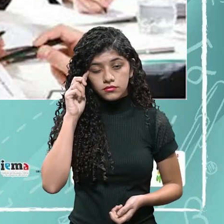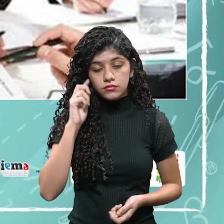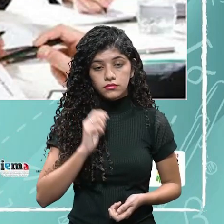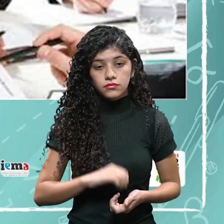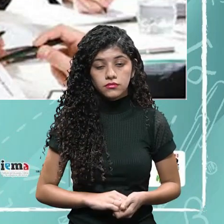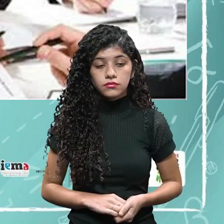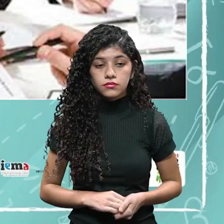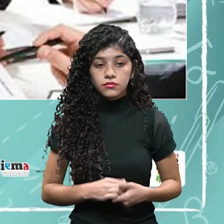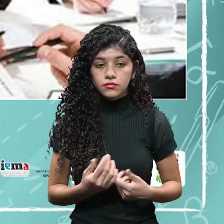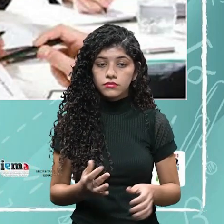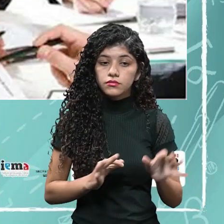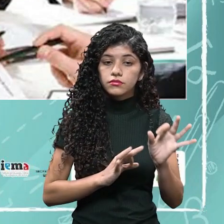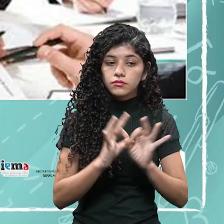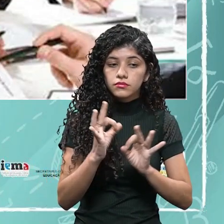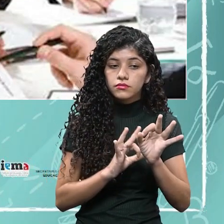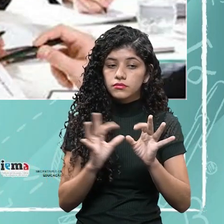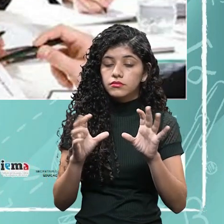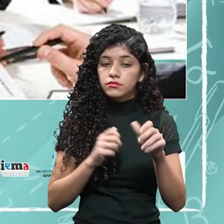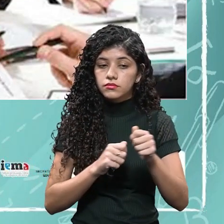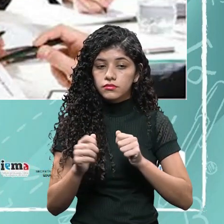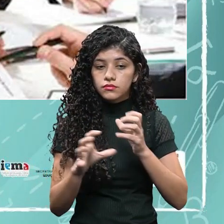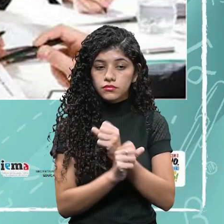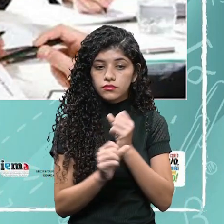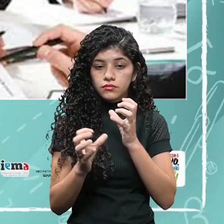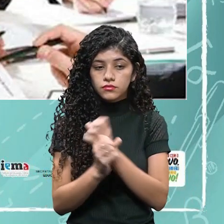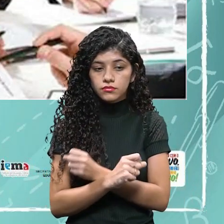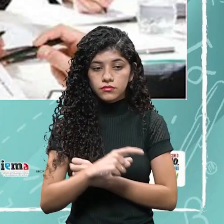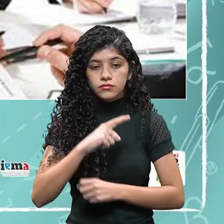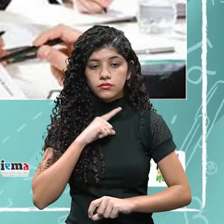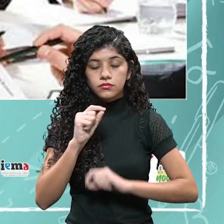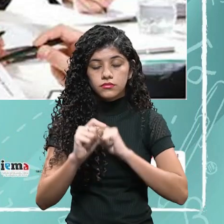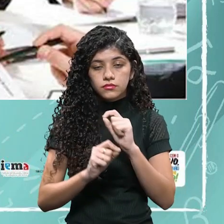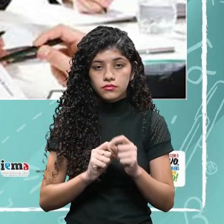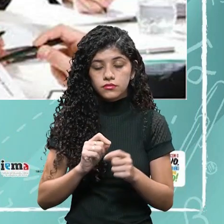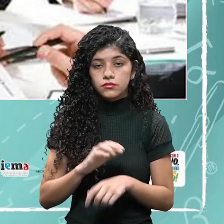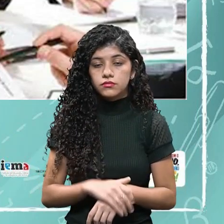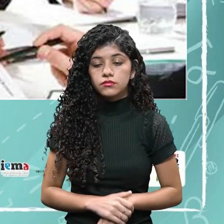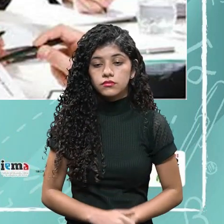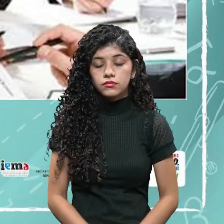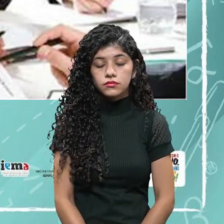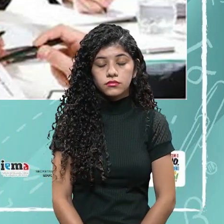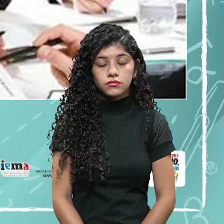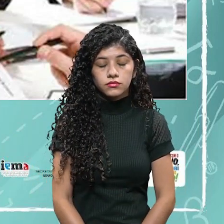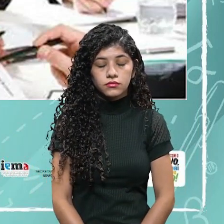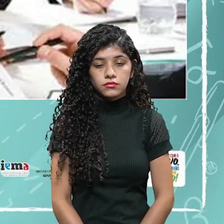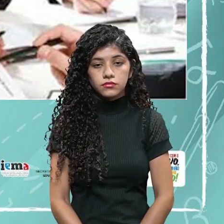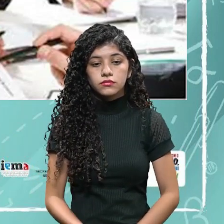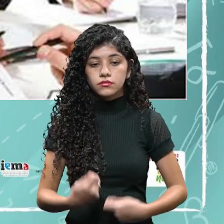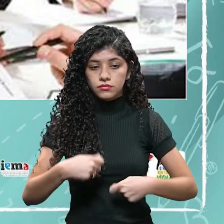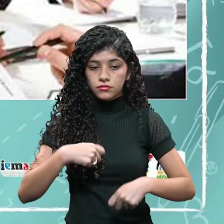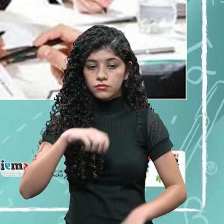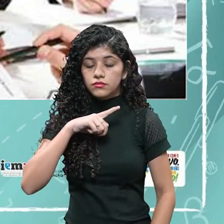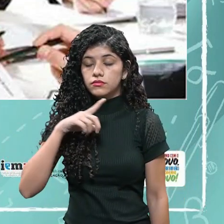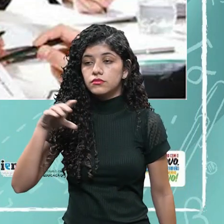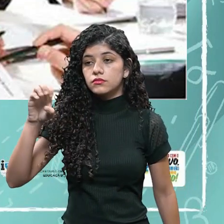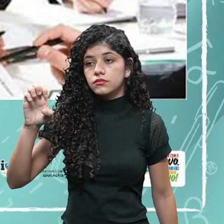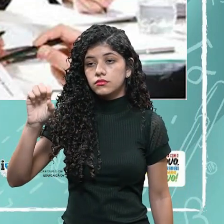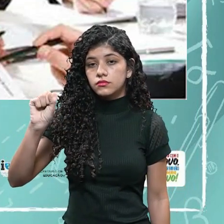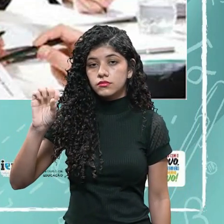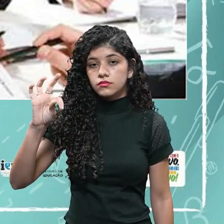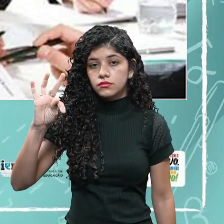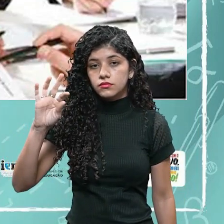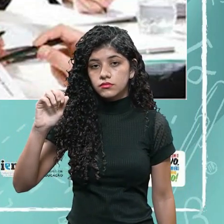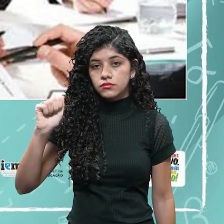econômica financeira decorrente do ato cooperado, obrigatoriamente disposto no Estatuto Social, tem que estar lá no Estatuto Social